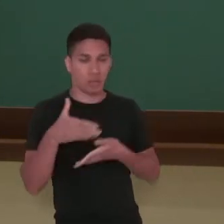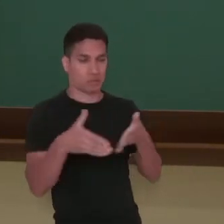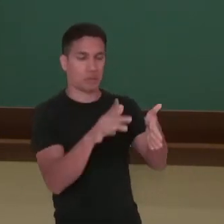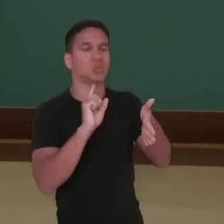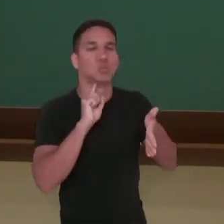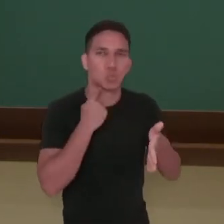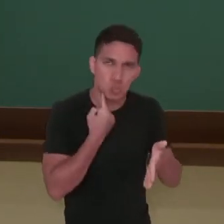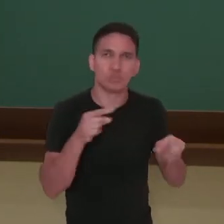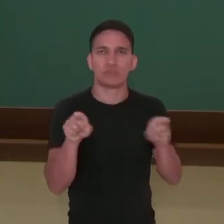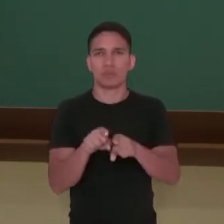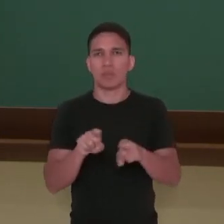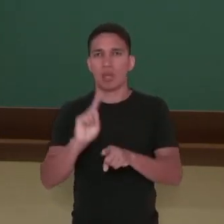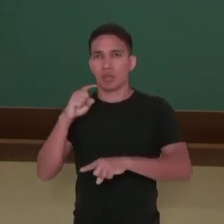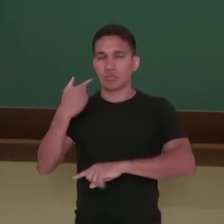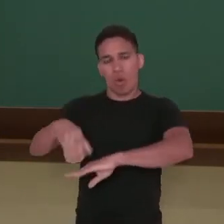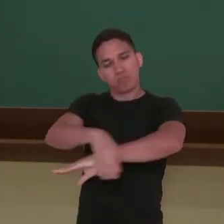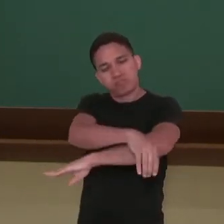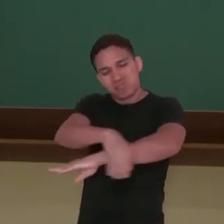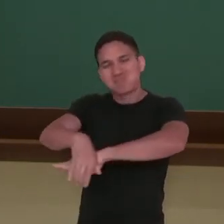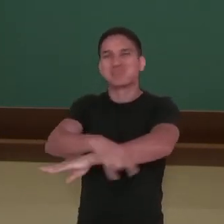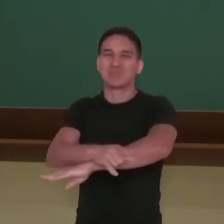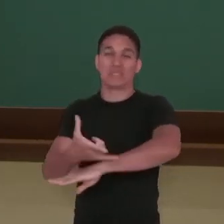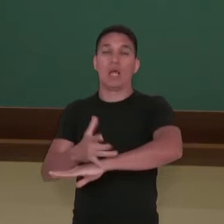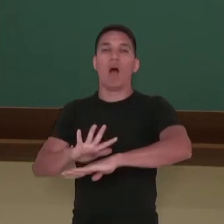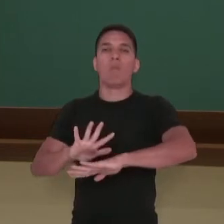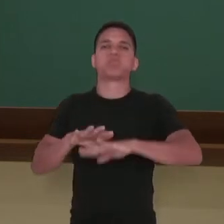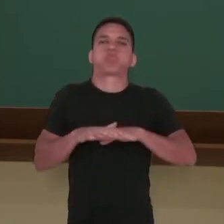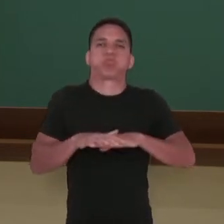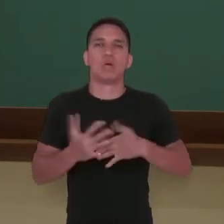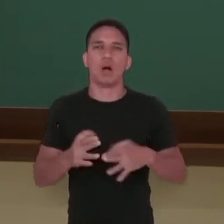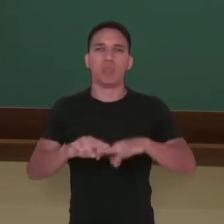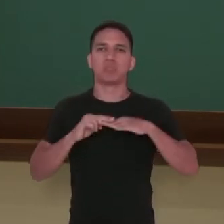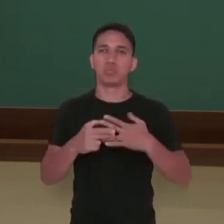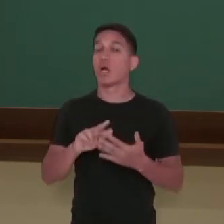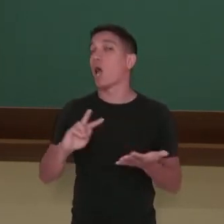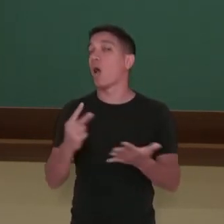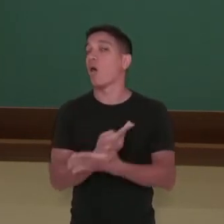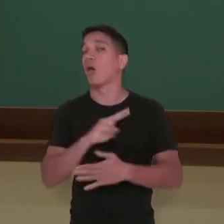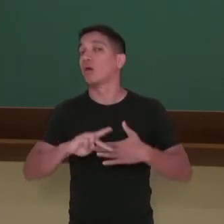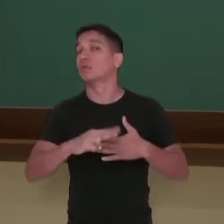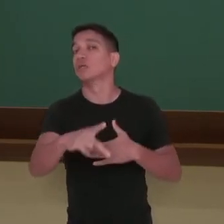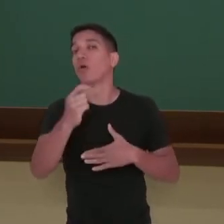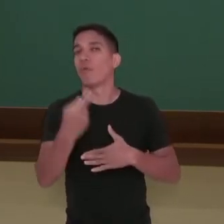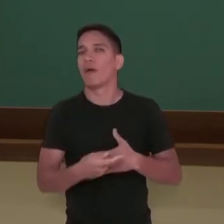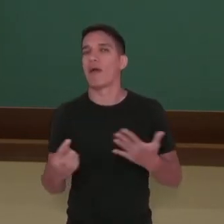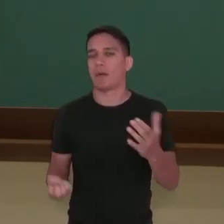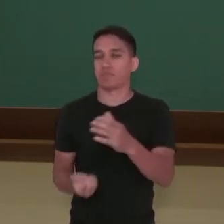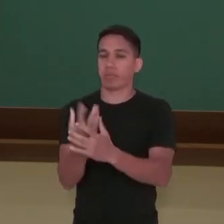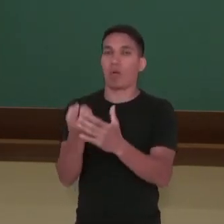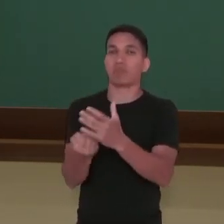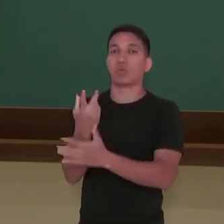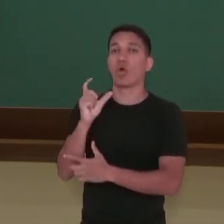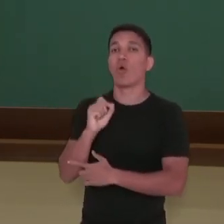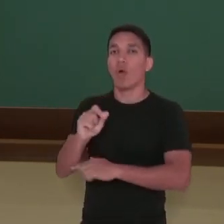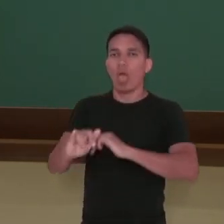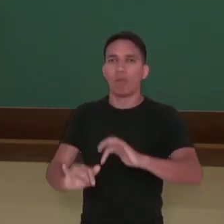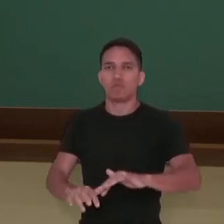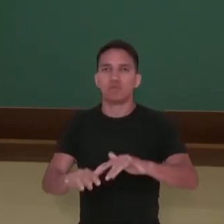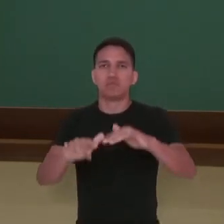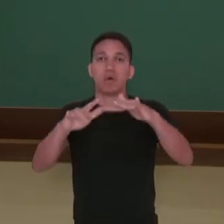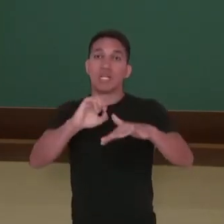poluídos, nosso esgoto muitas vezes entupido, favorecendo o surgimento e o aparecimento de